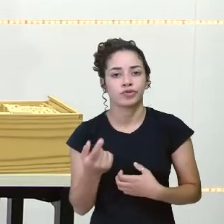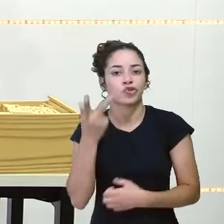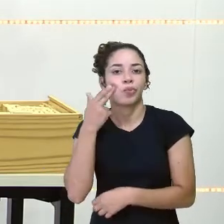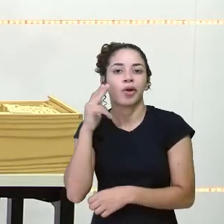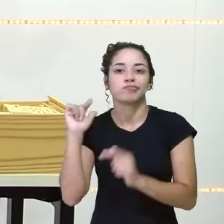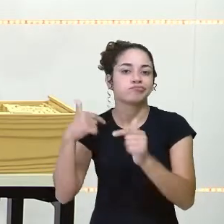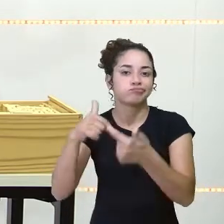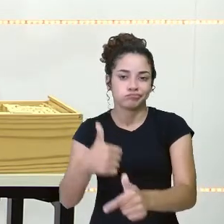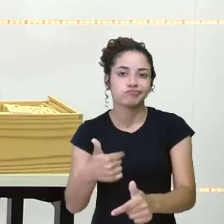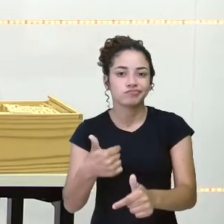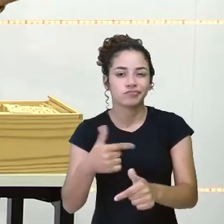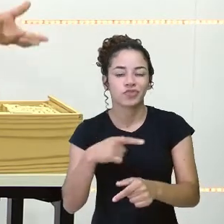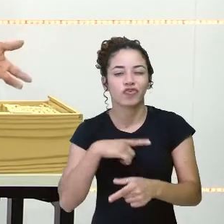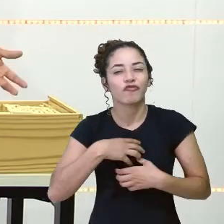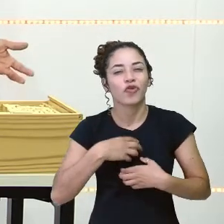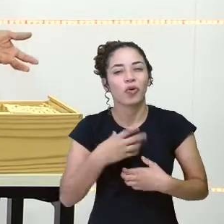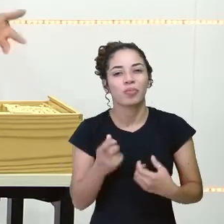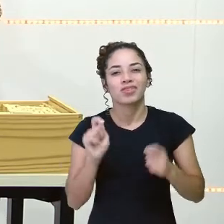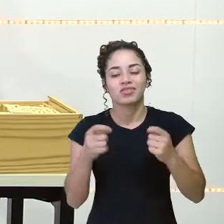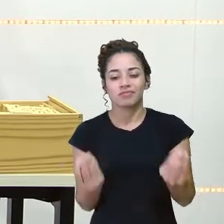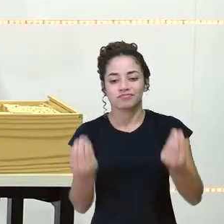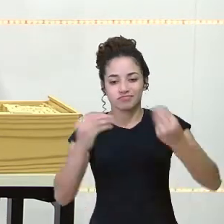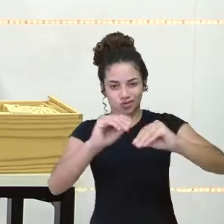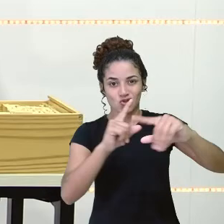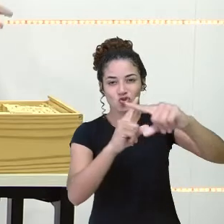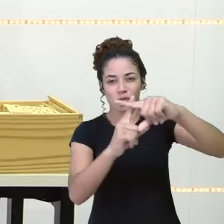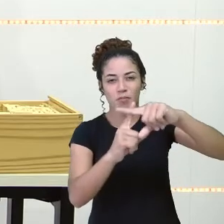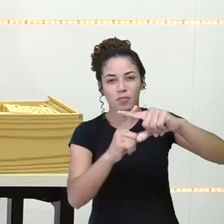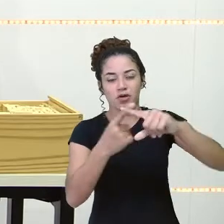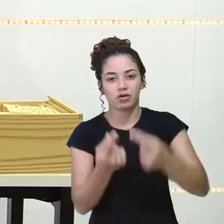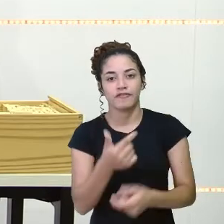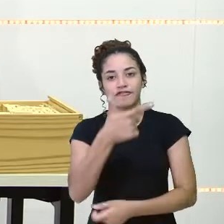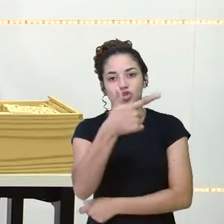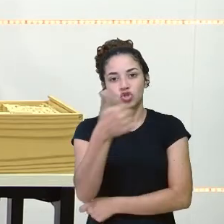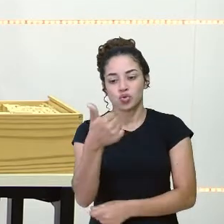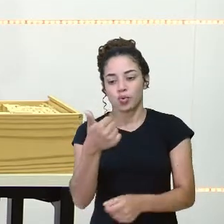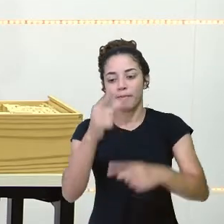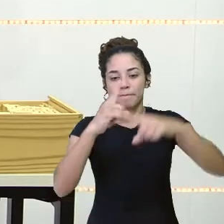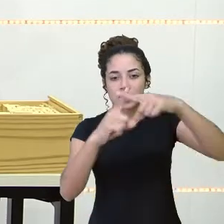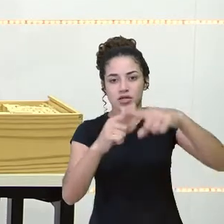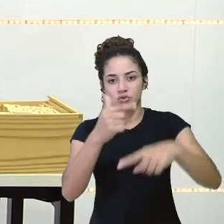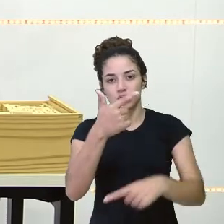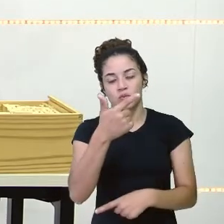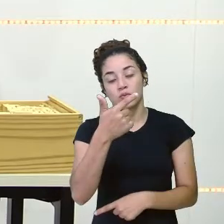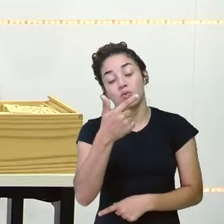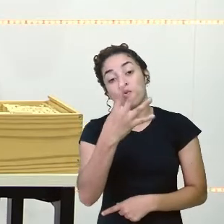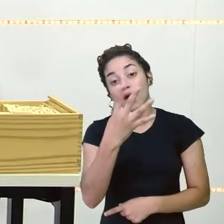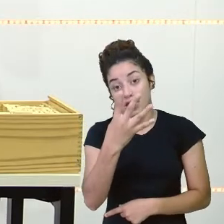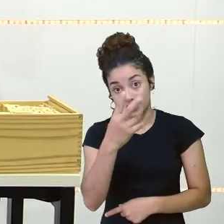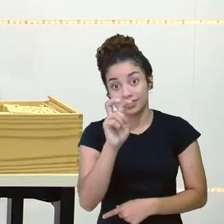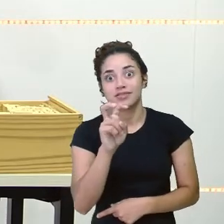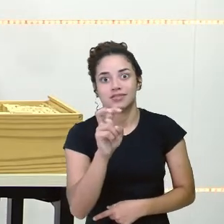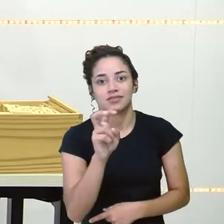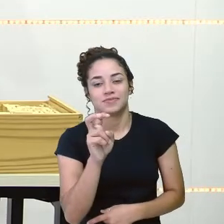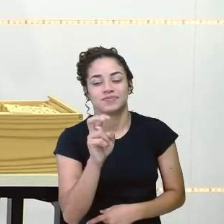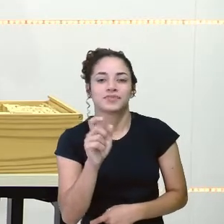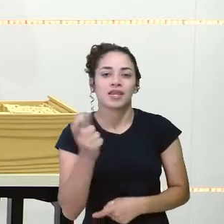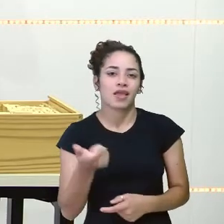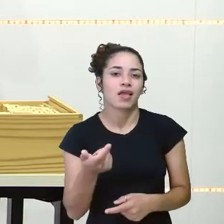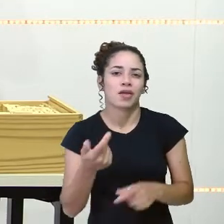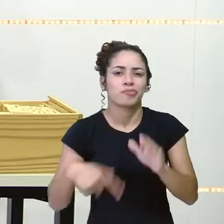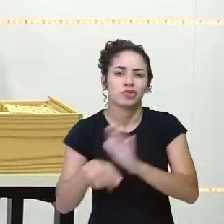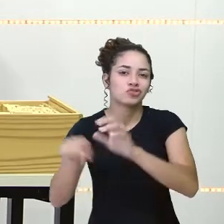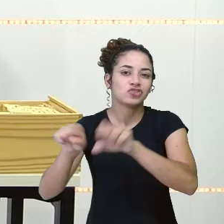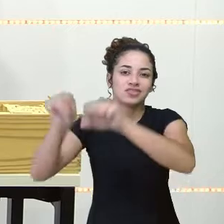é uma outra forma da gente acrescentar, né? 21 ao 45. usando aquele cálculozinho sistematizado que a gente aprende